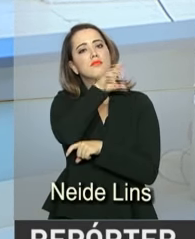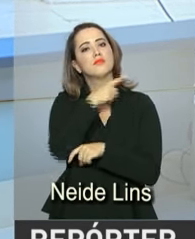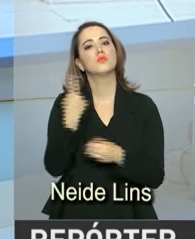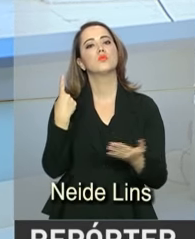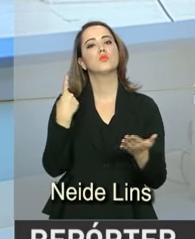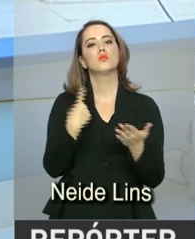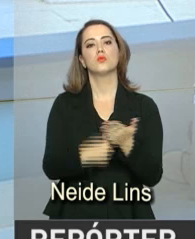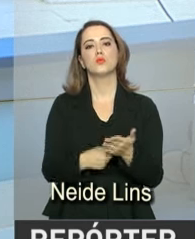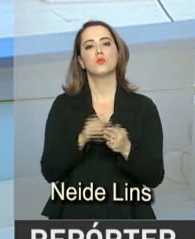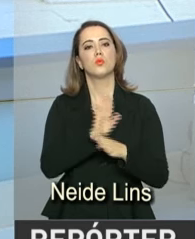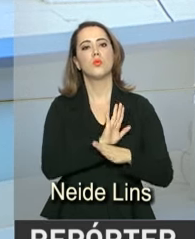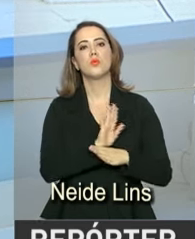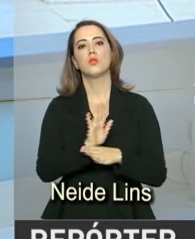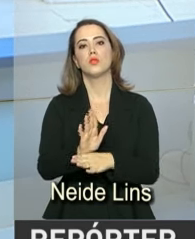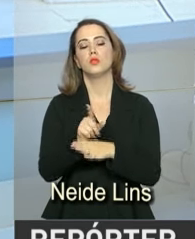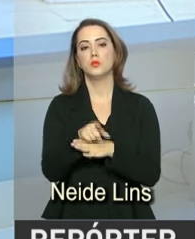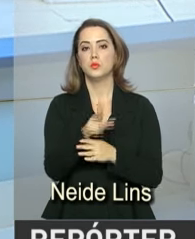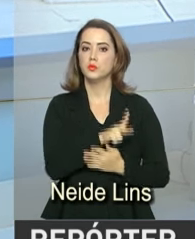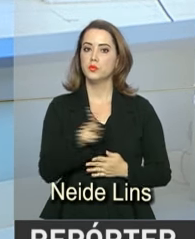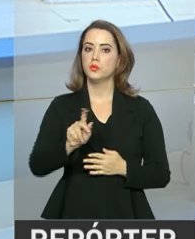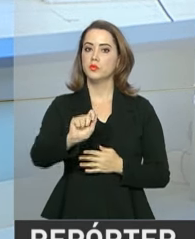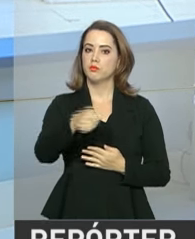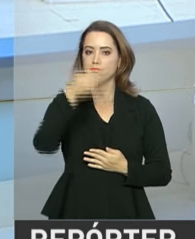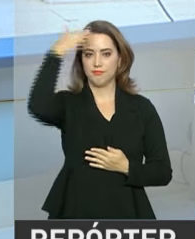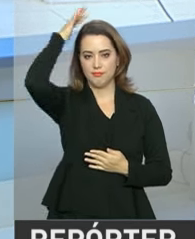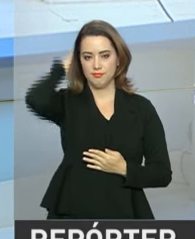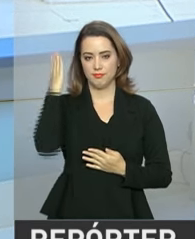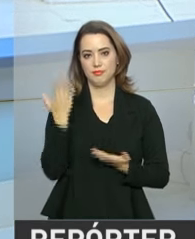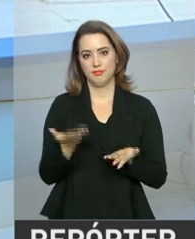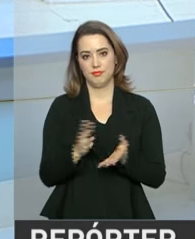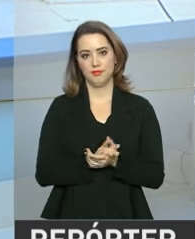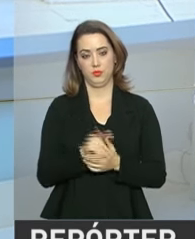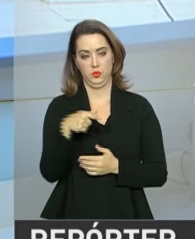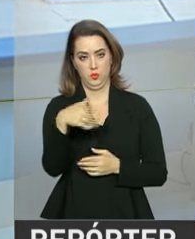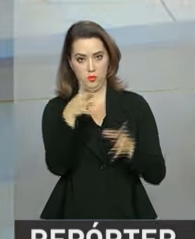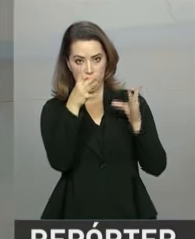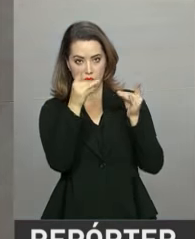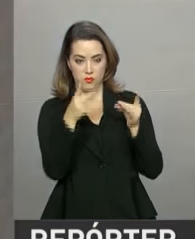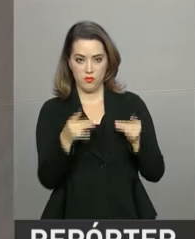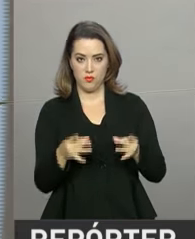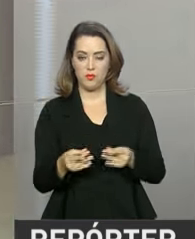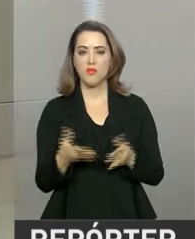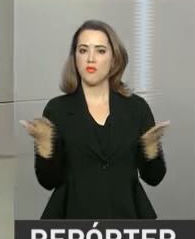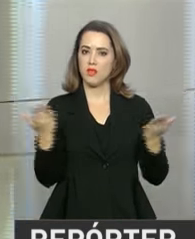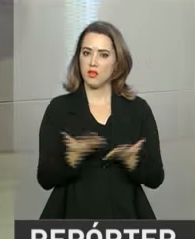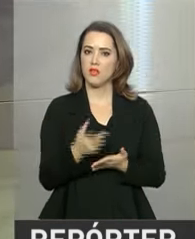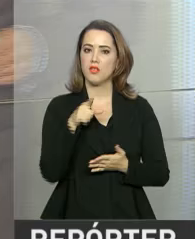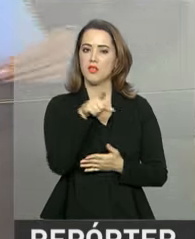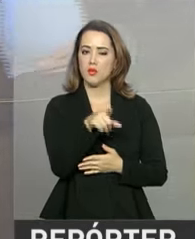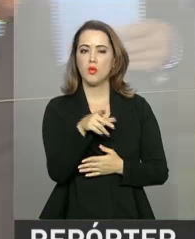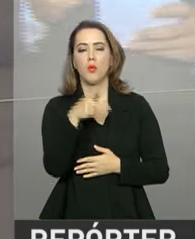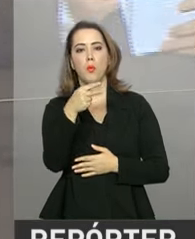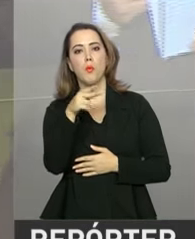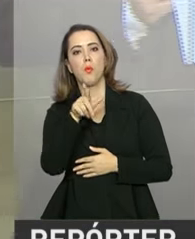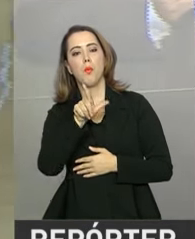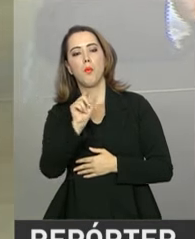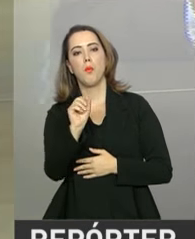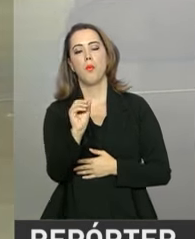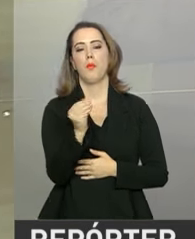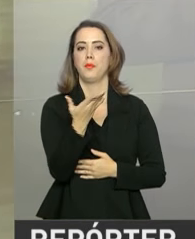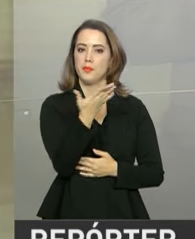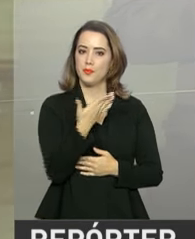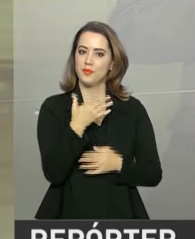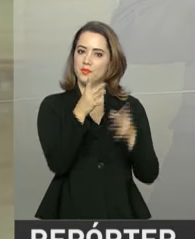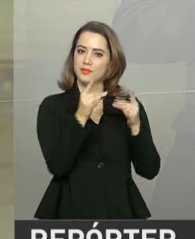reafirmou hoje o apoio ao presidente da República em exercício, Michel Temer. Nós vamos ao vivo ao Palácio do Planalto conversar mais uma vez com Paulo La